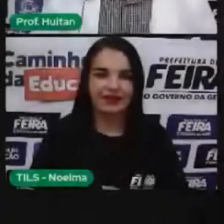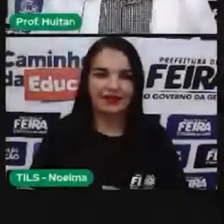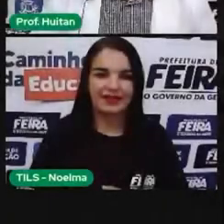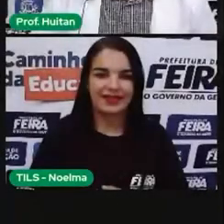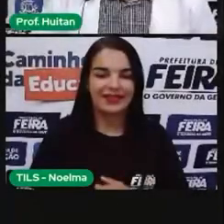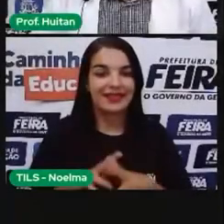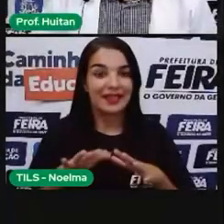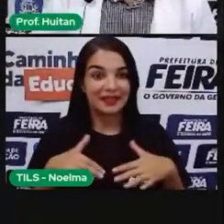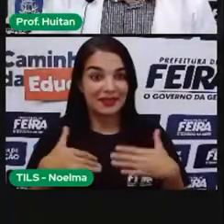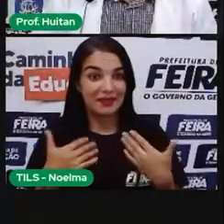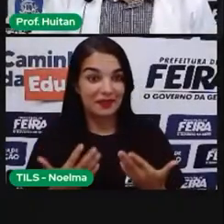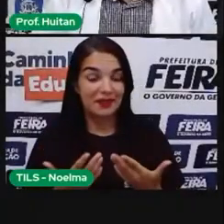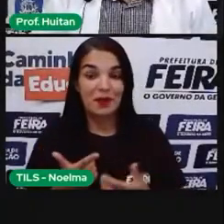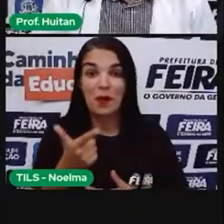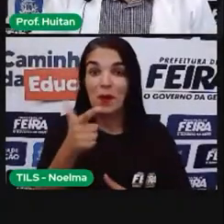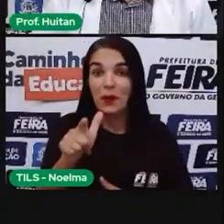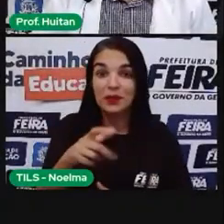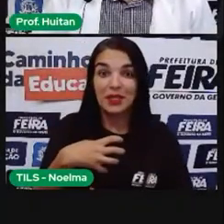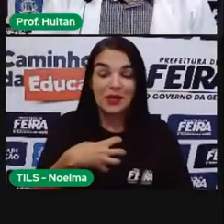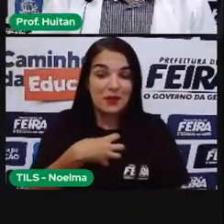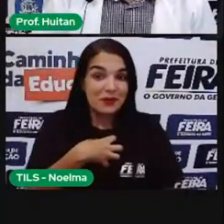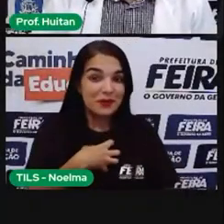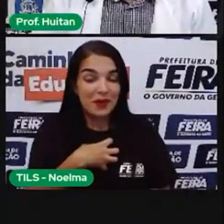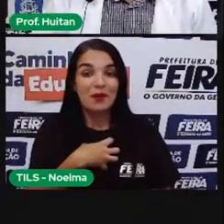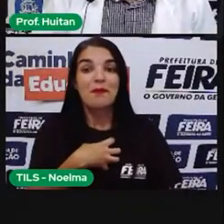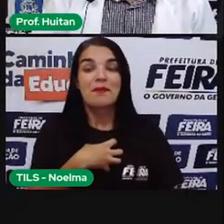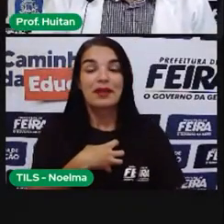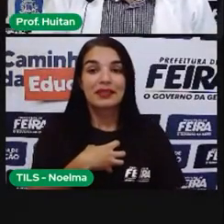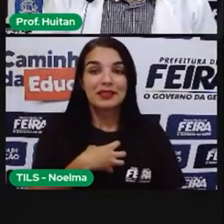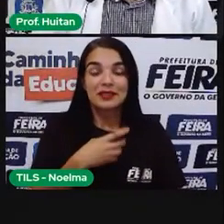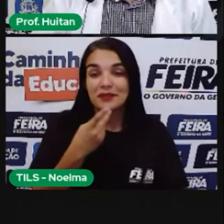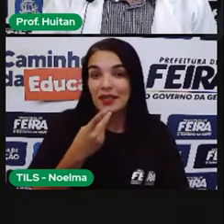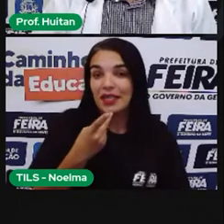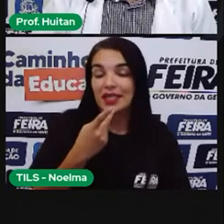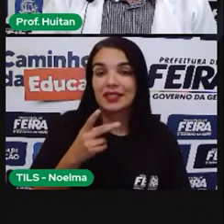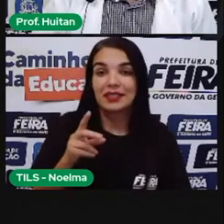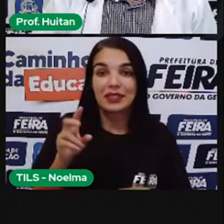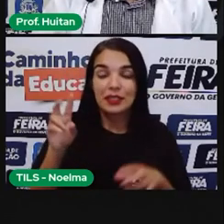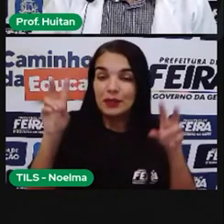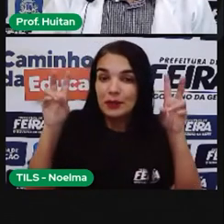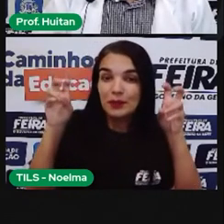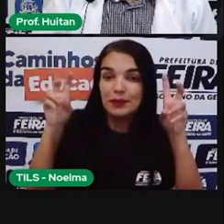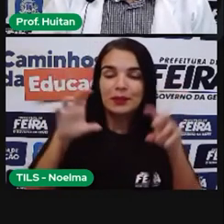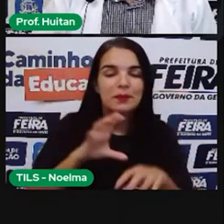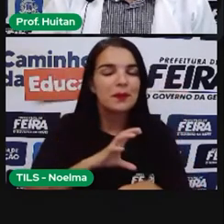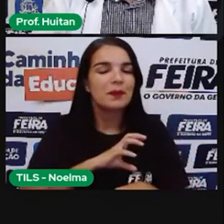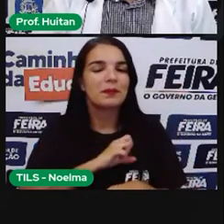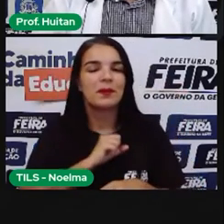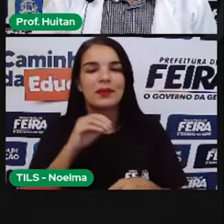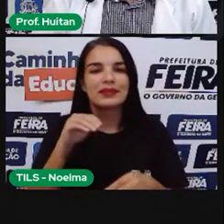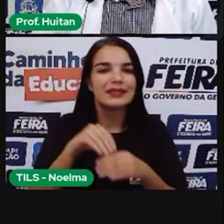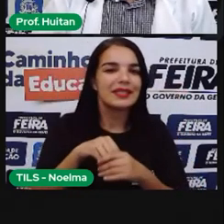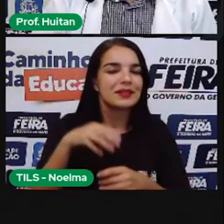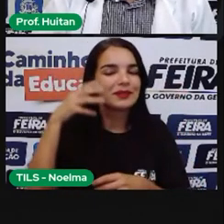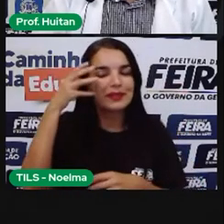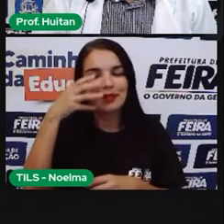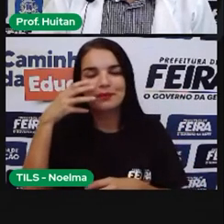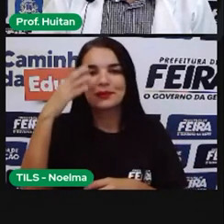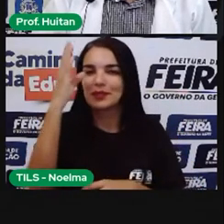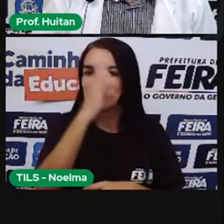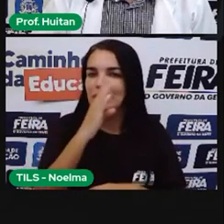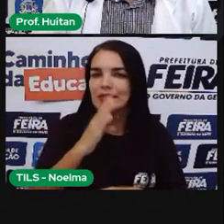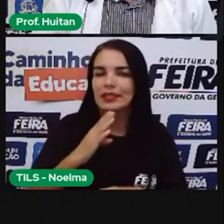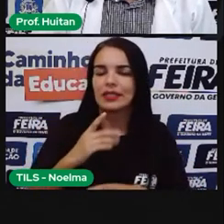Vejam aí, mais uma forma de se retratar o amor na canção brasileira. Esse amor